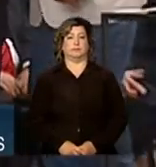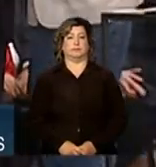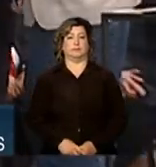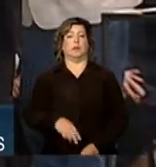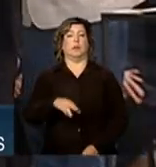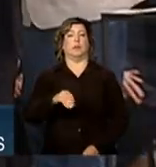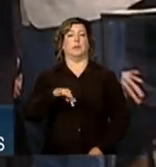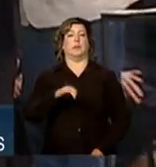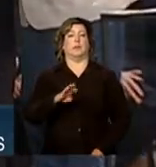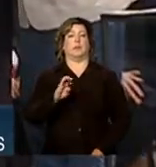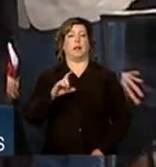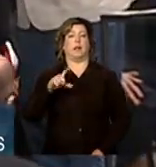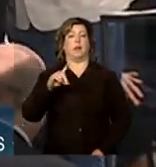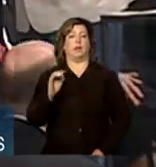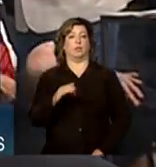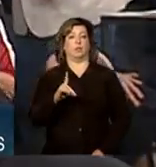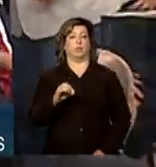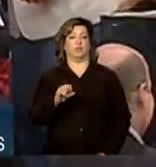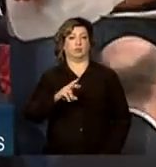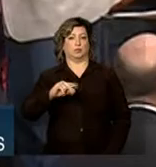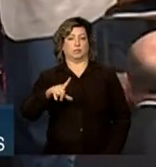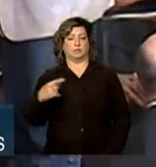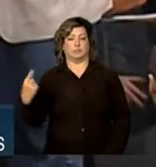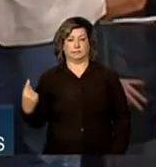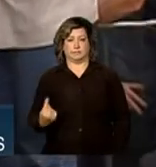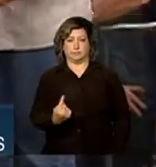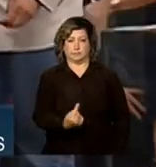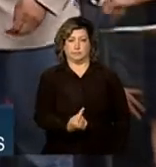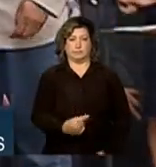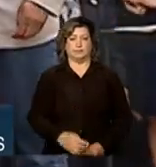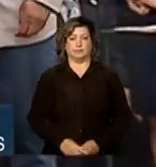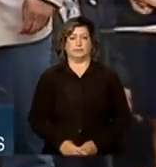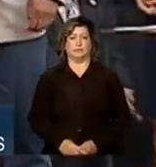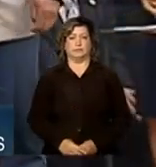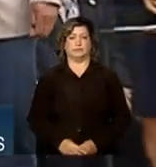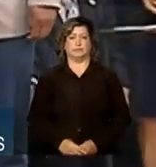Monte Belo do Sul, Lírio Turri,